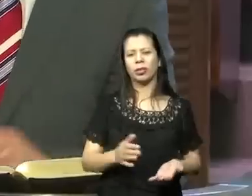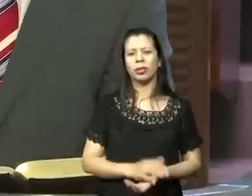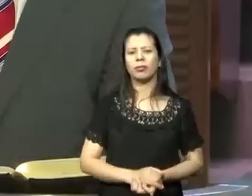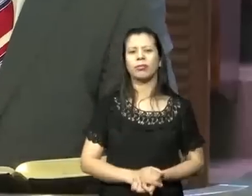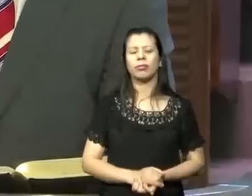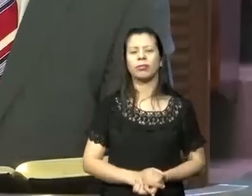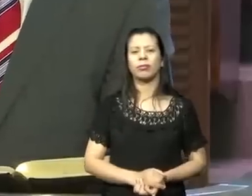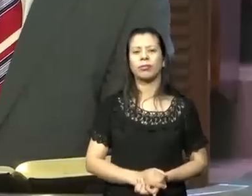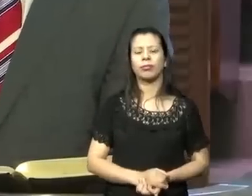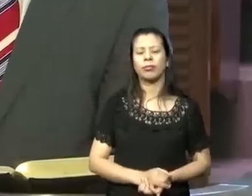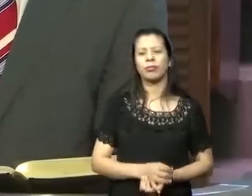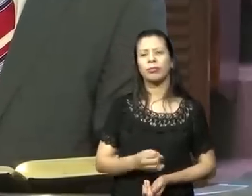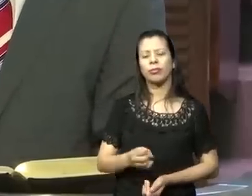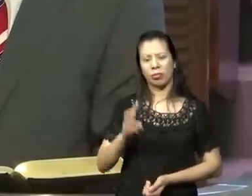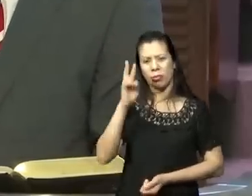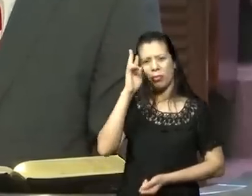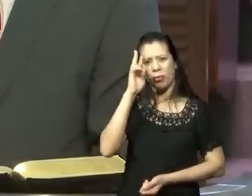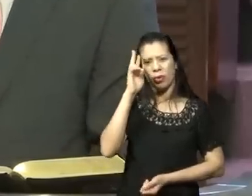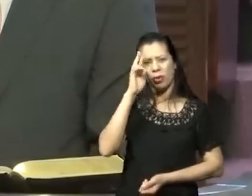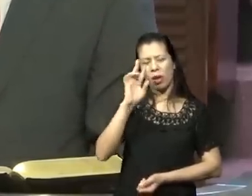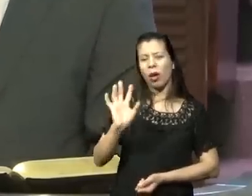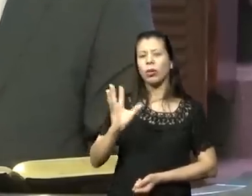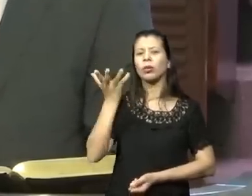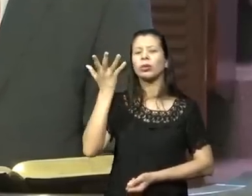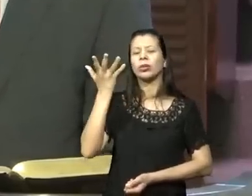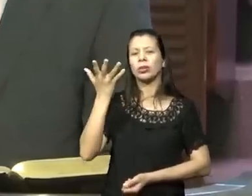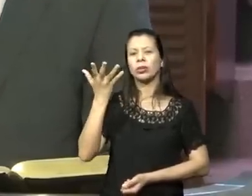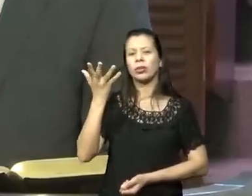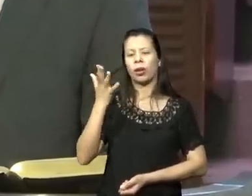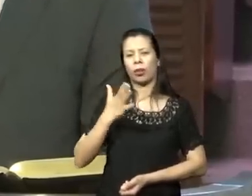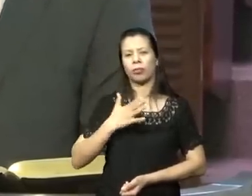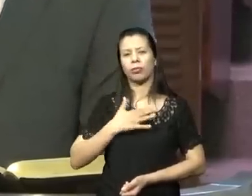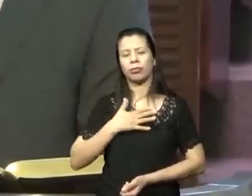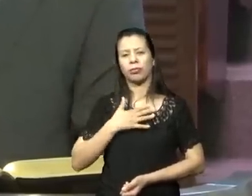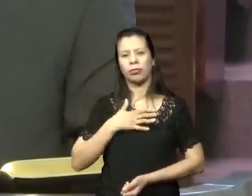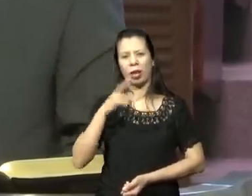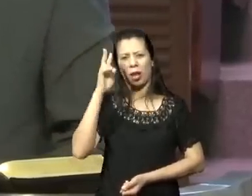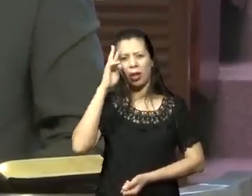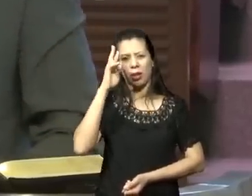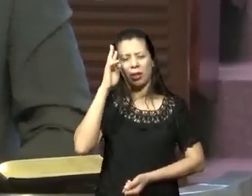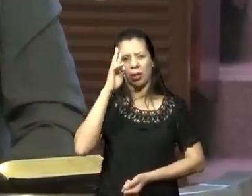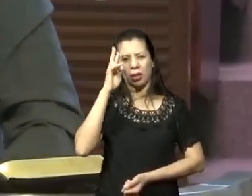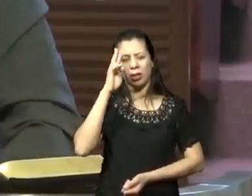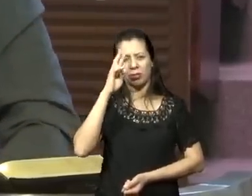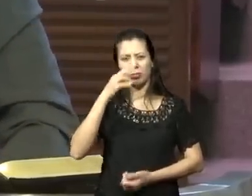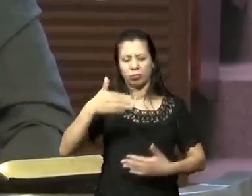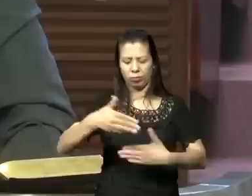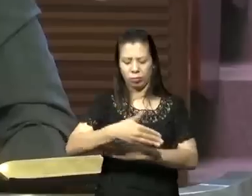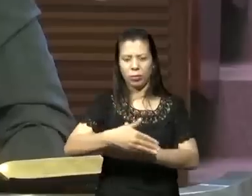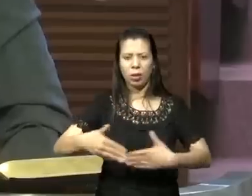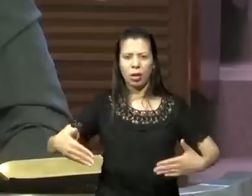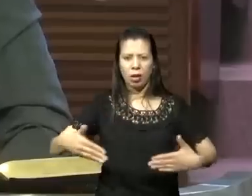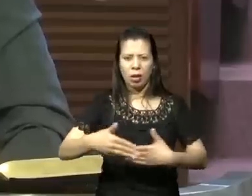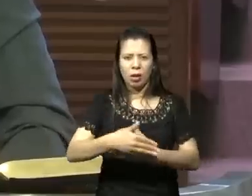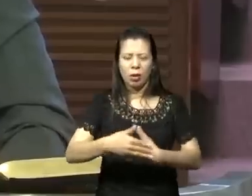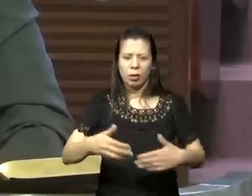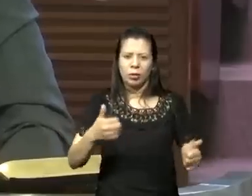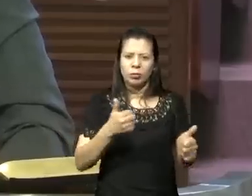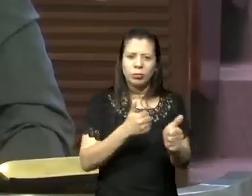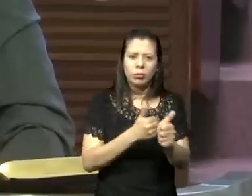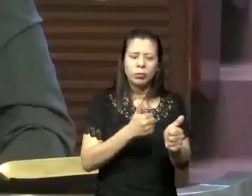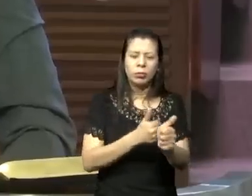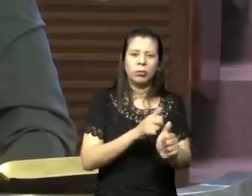numa rua em frente ao nasp eu ia no e-core recolher alimentos Logo no início da